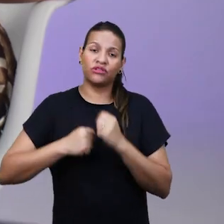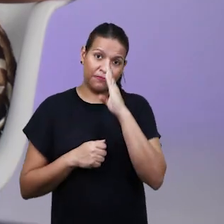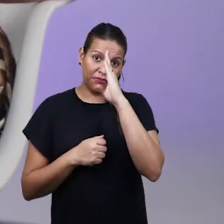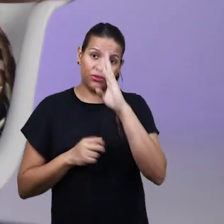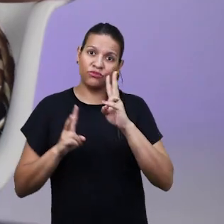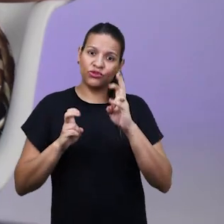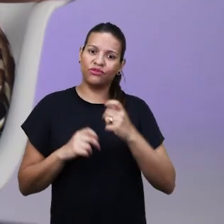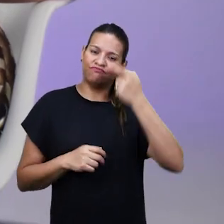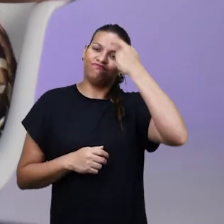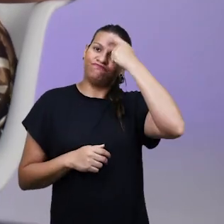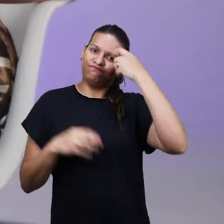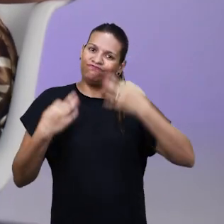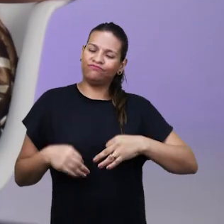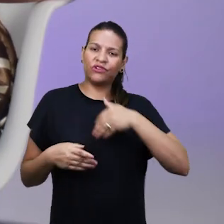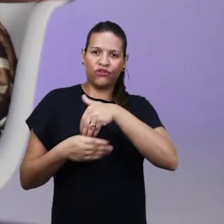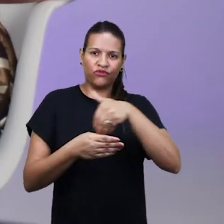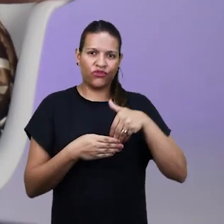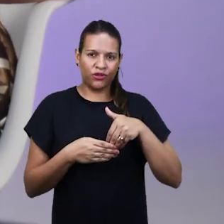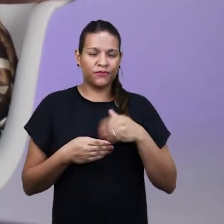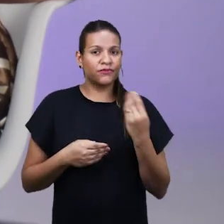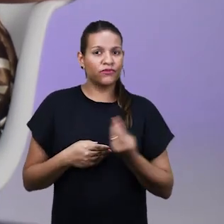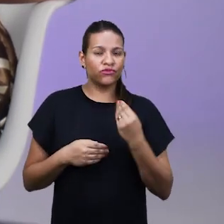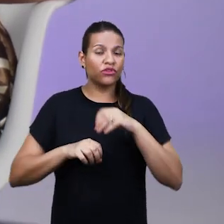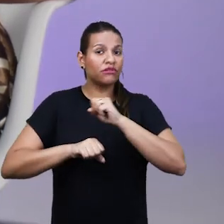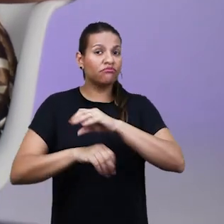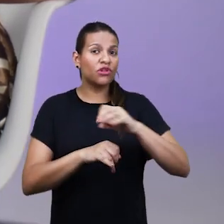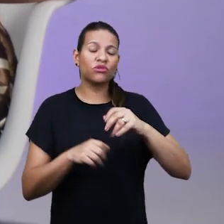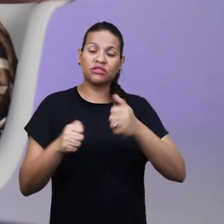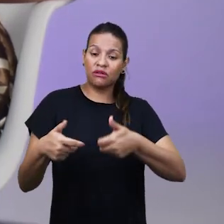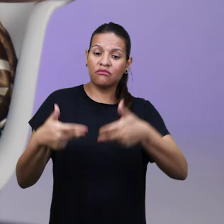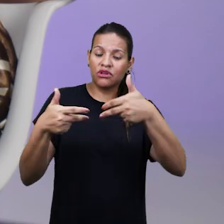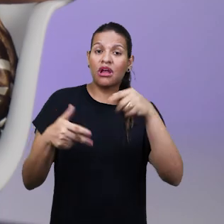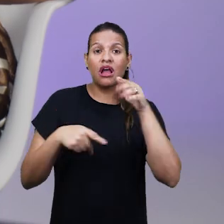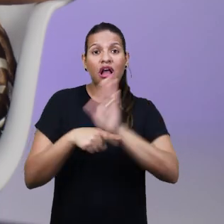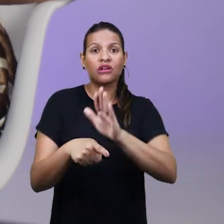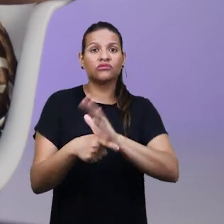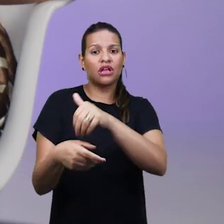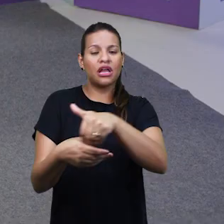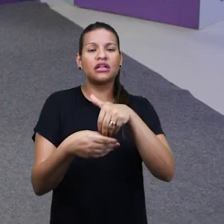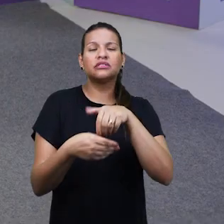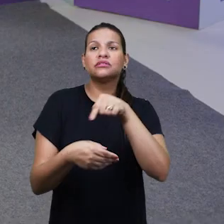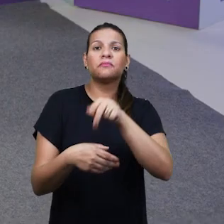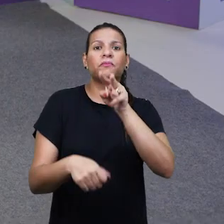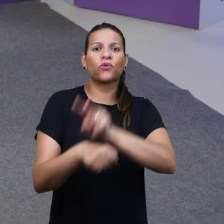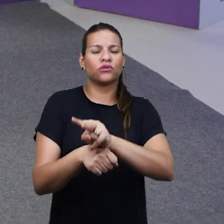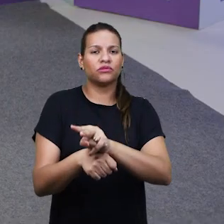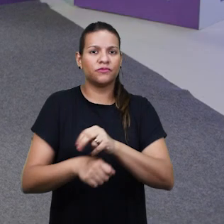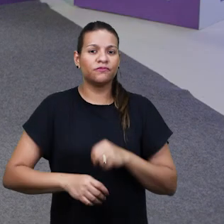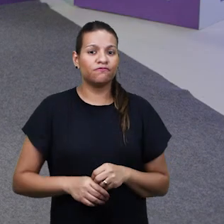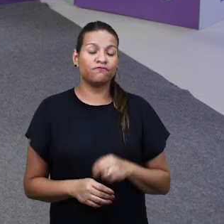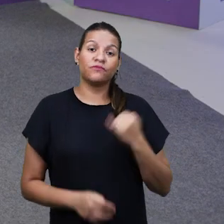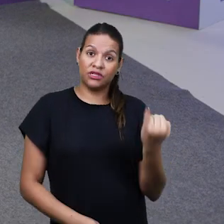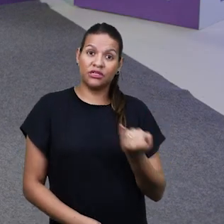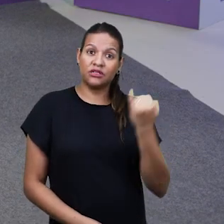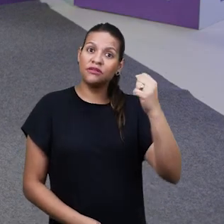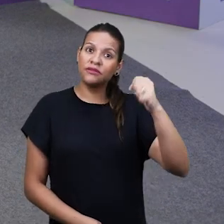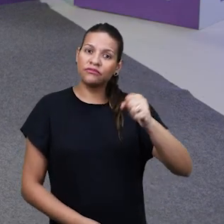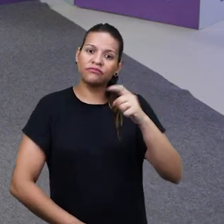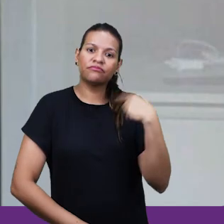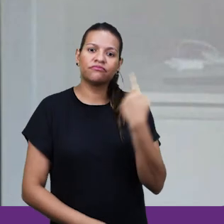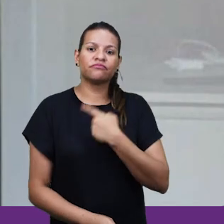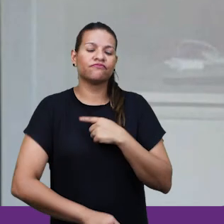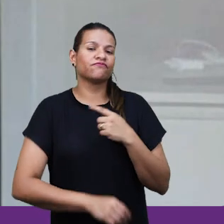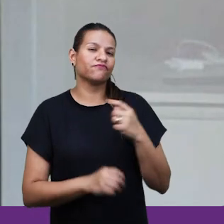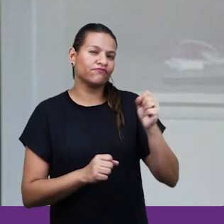conta do voto consciente, né? De que forma a educação midiática ajuda a proteger as eleições? É muito importante que a